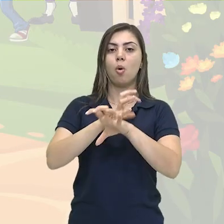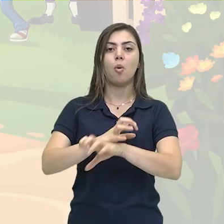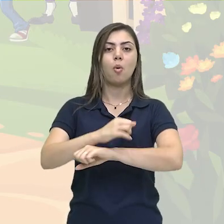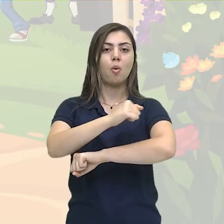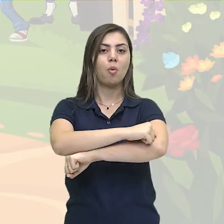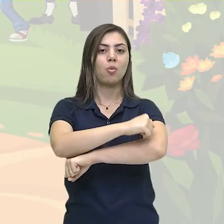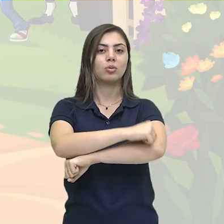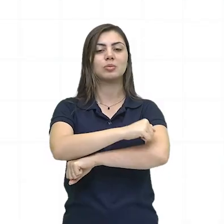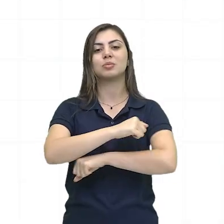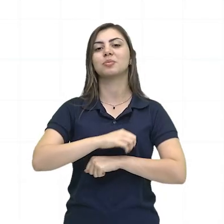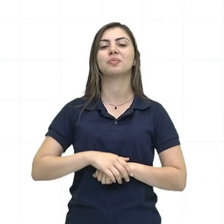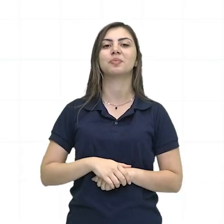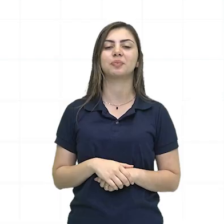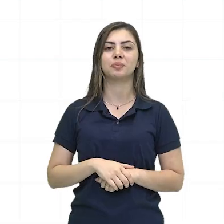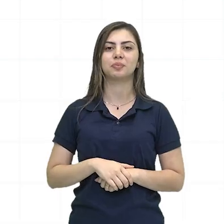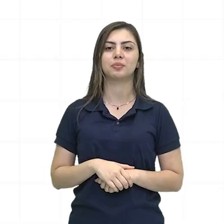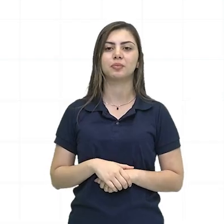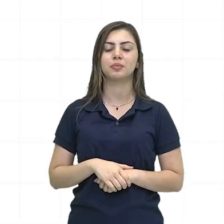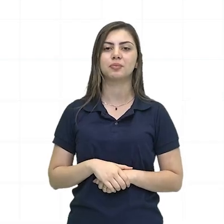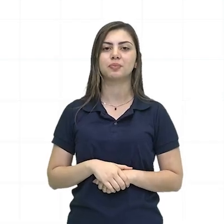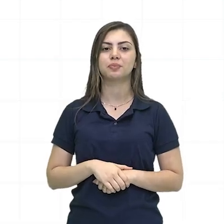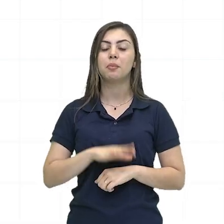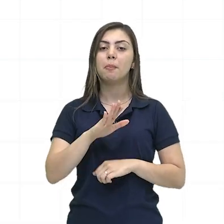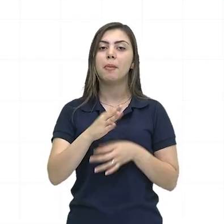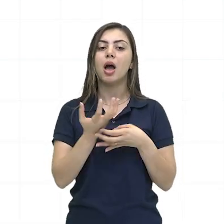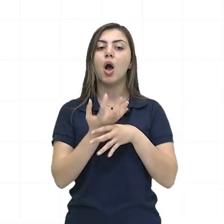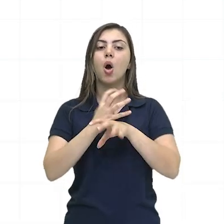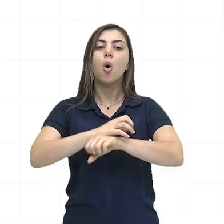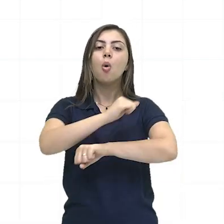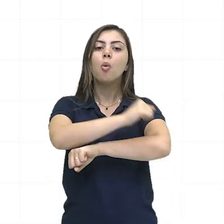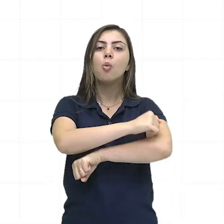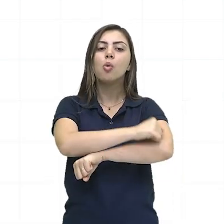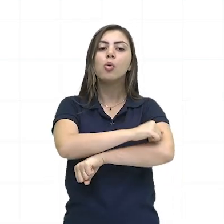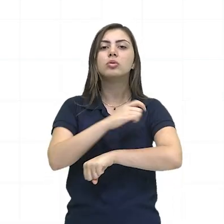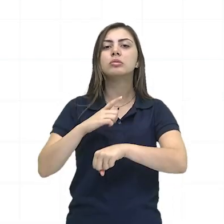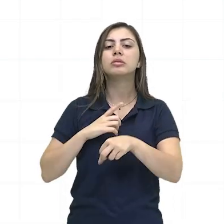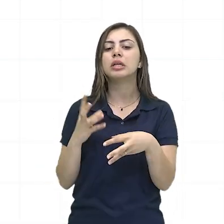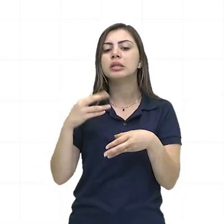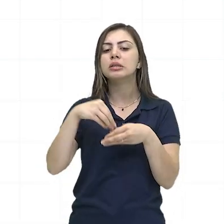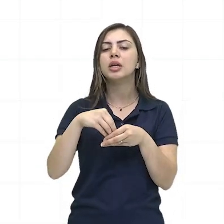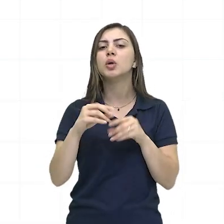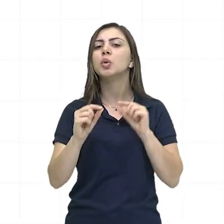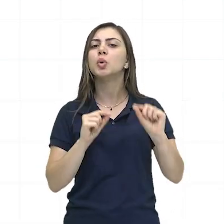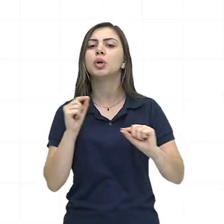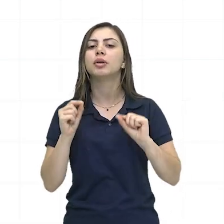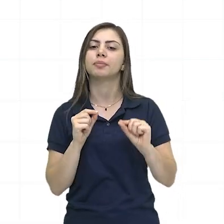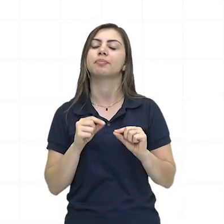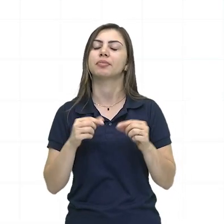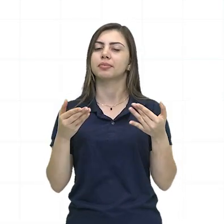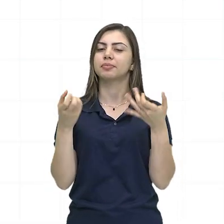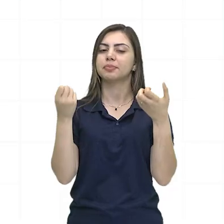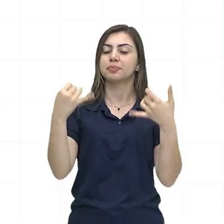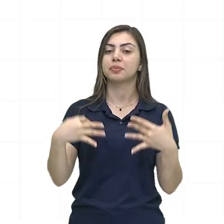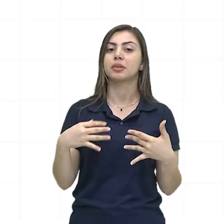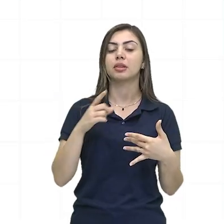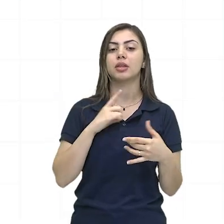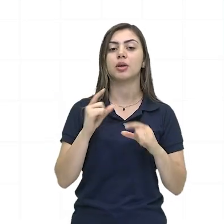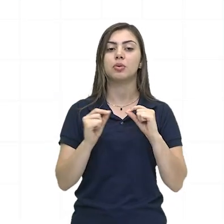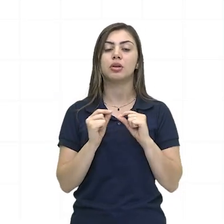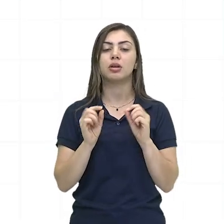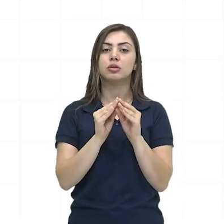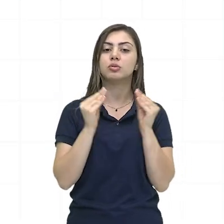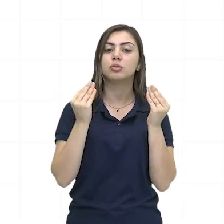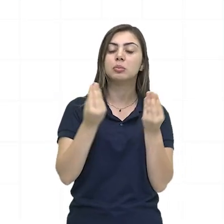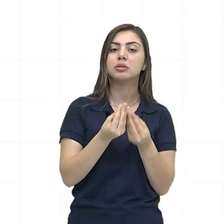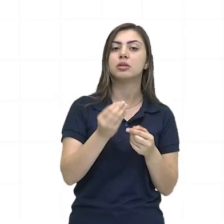nosso sistema esquelético? Os ossos eles são formados por uma combinação de componentes orgânicos